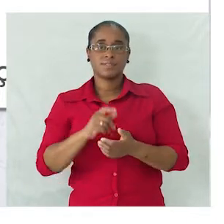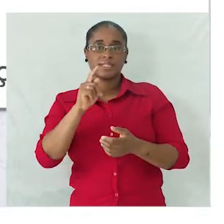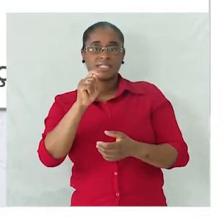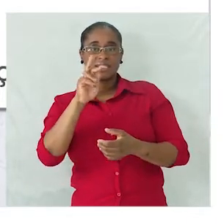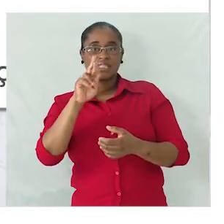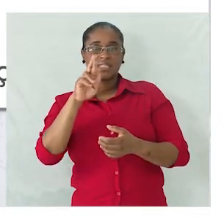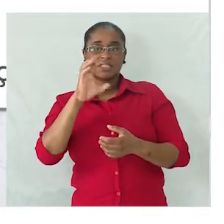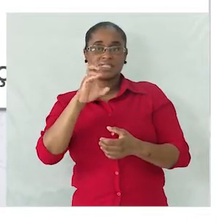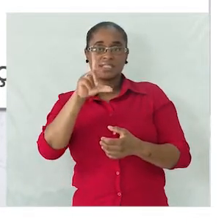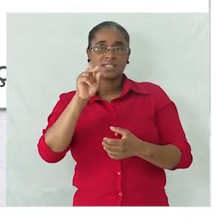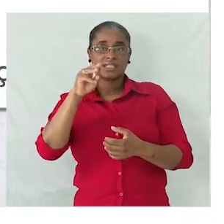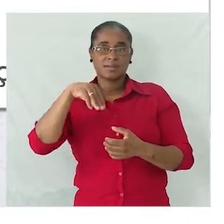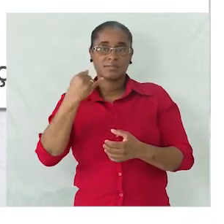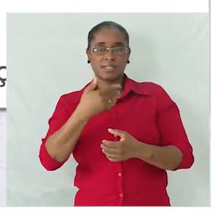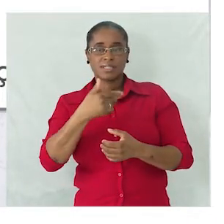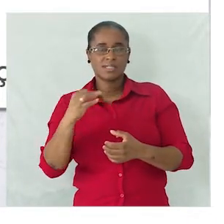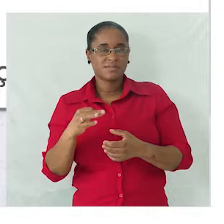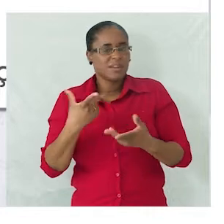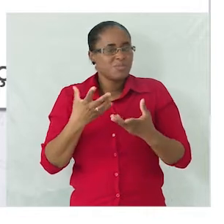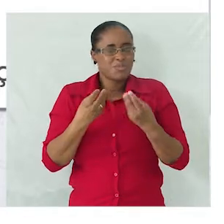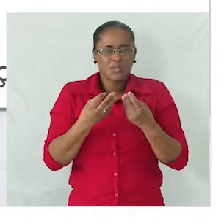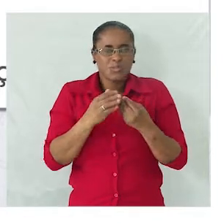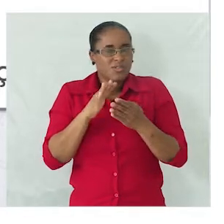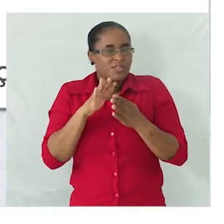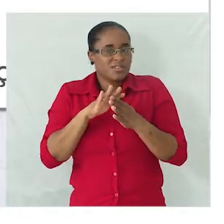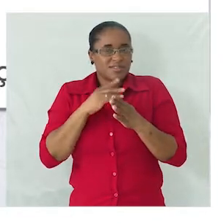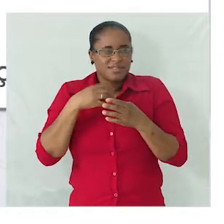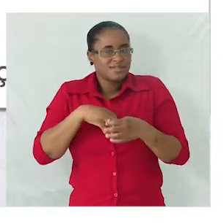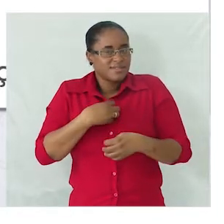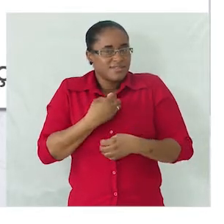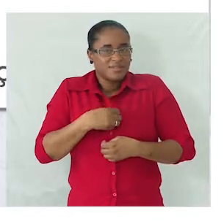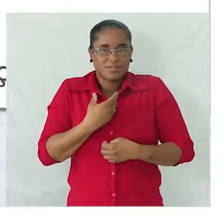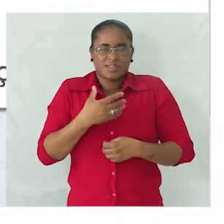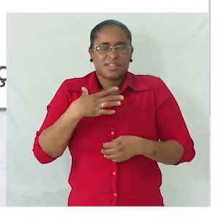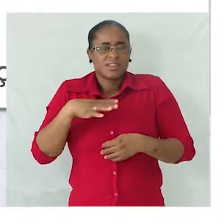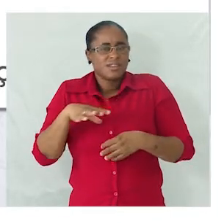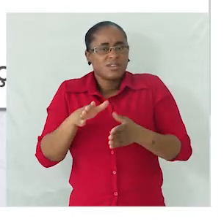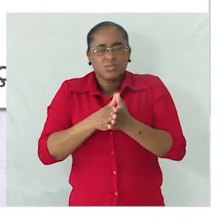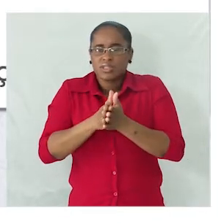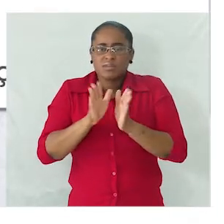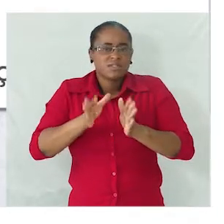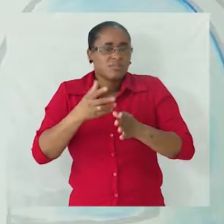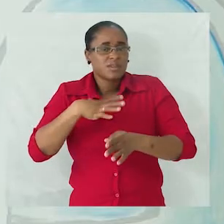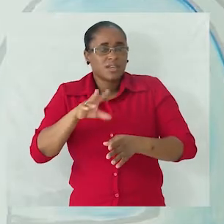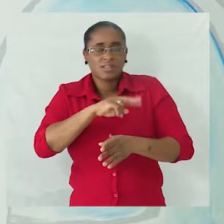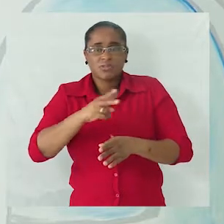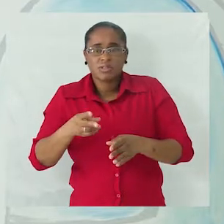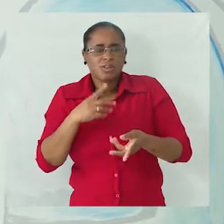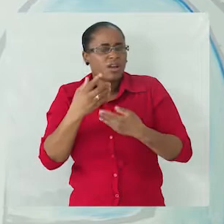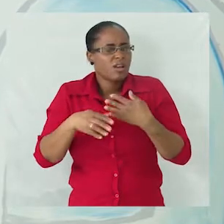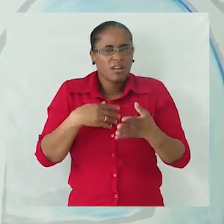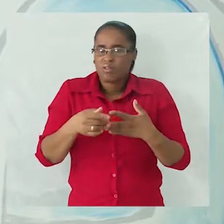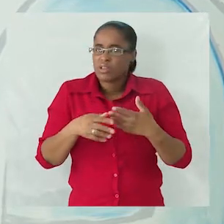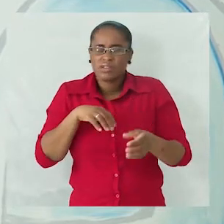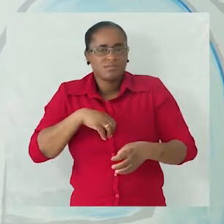aquela que é muito sentimental, porque é aquela que nós usamos sempre que queremos transmitir algum tipo de sentimento ou